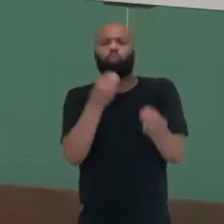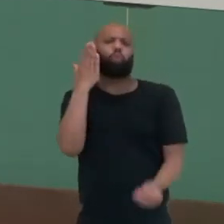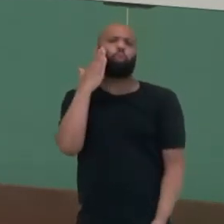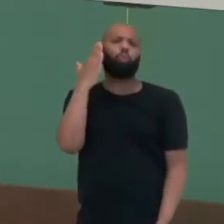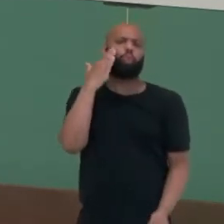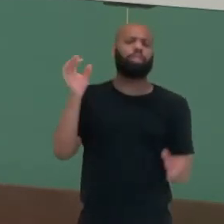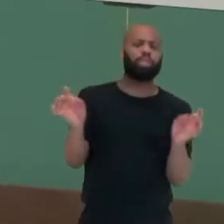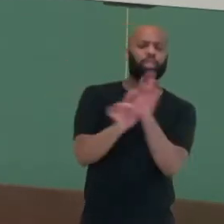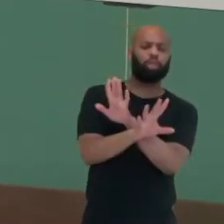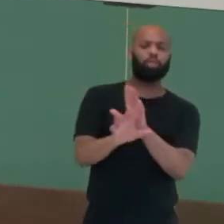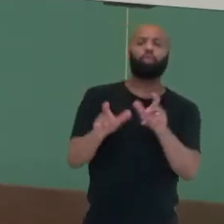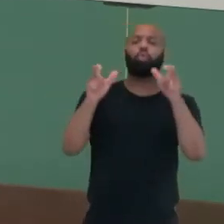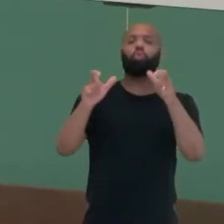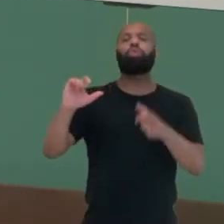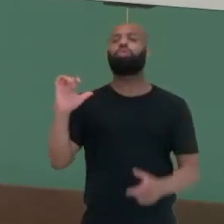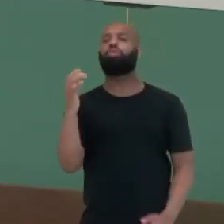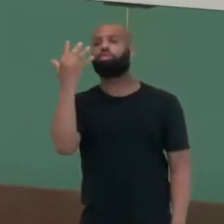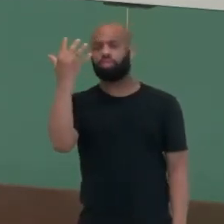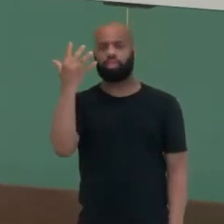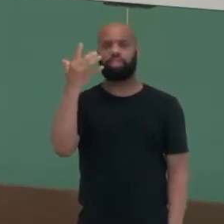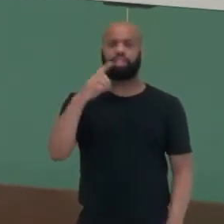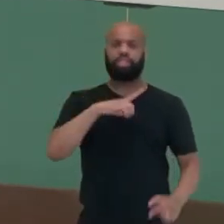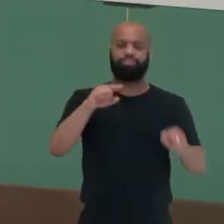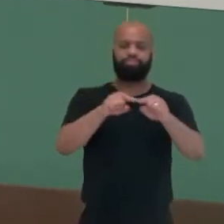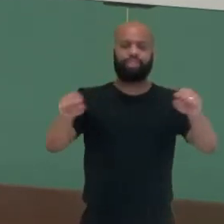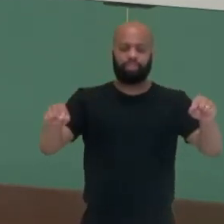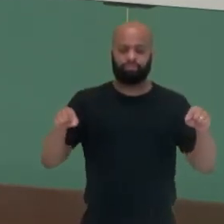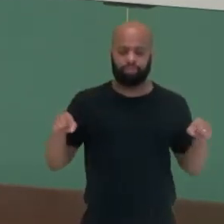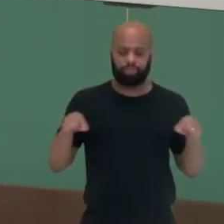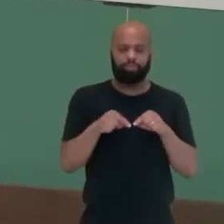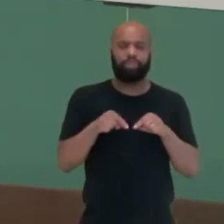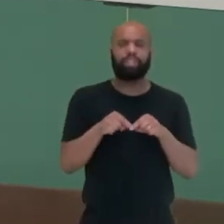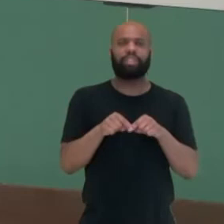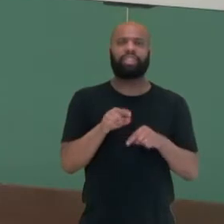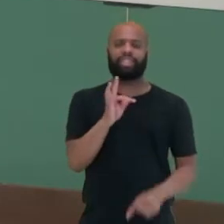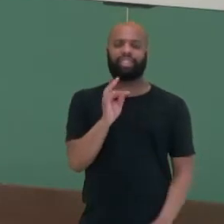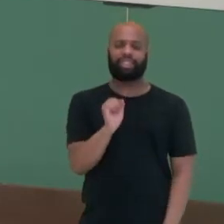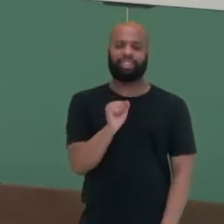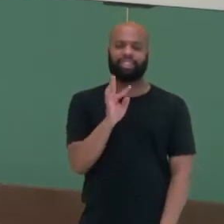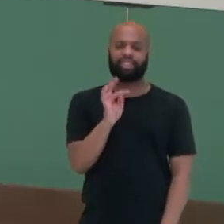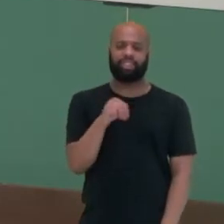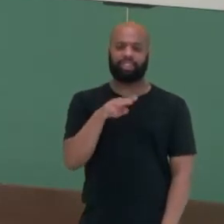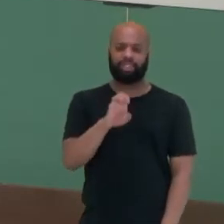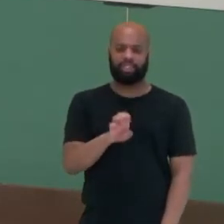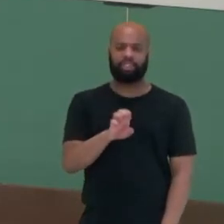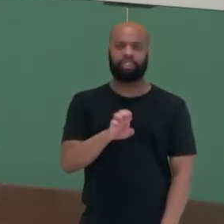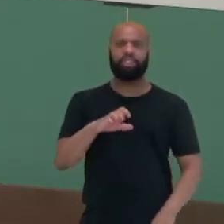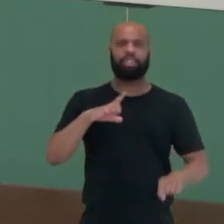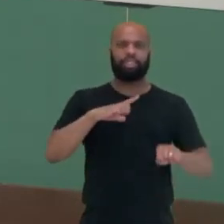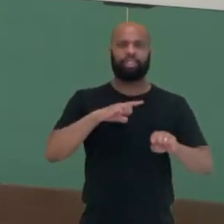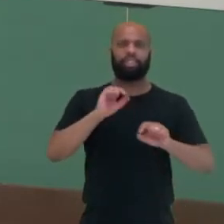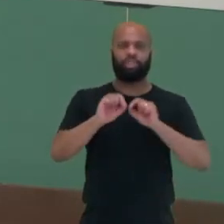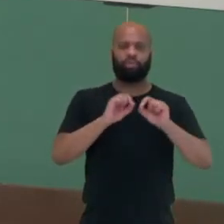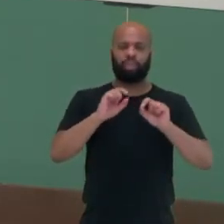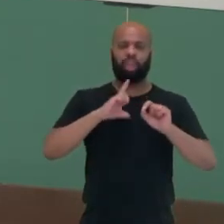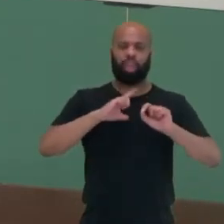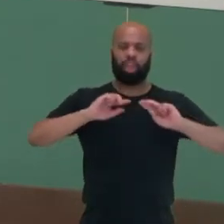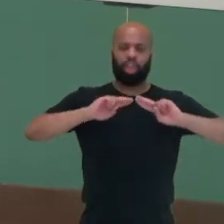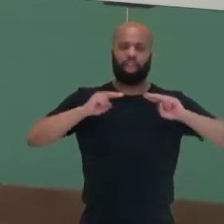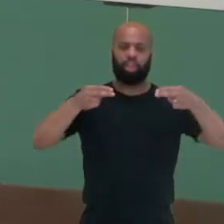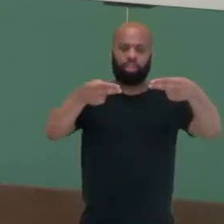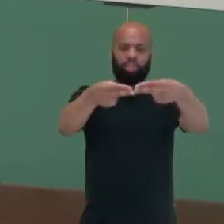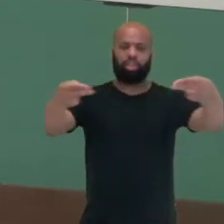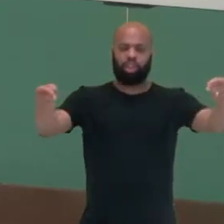Onde é que acontece essa luta? É num tatame, é num ringue, é numa quadra? O que vocês acham? E quando que ela